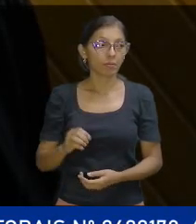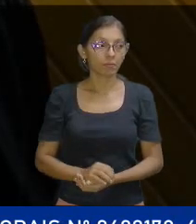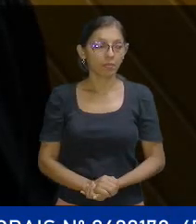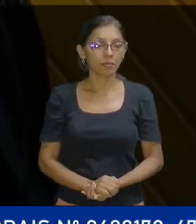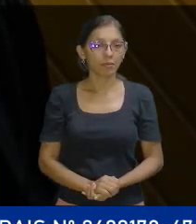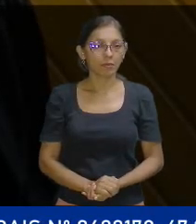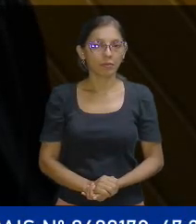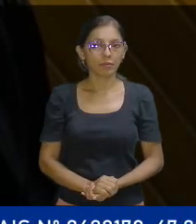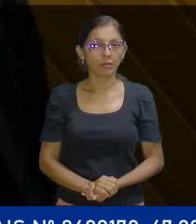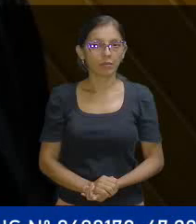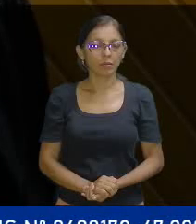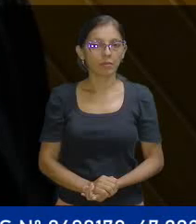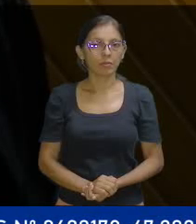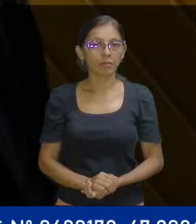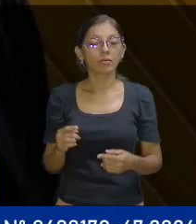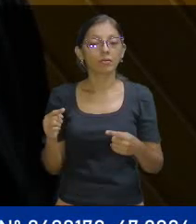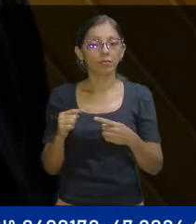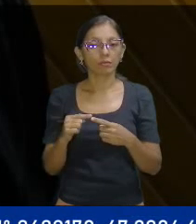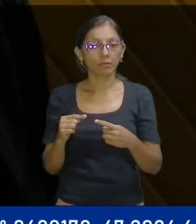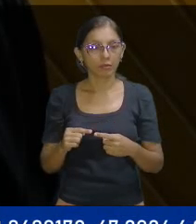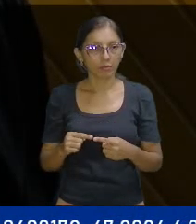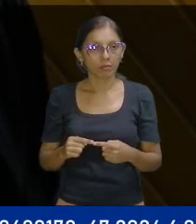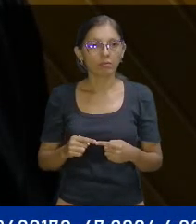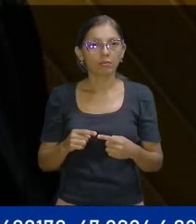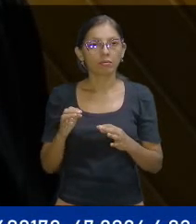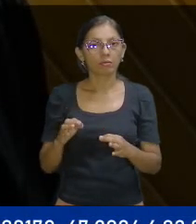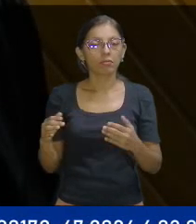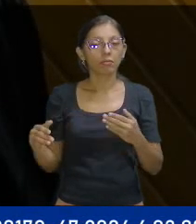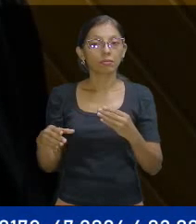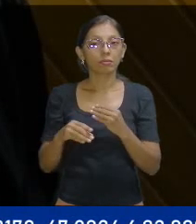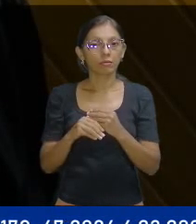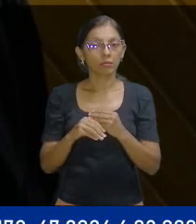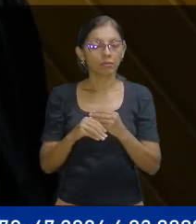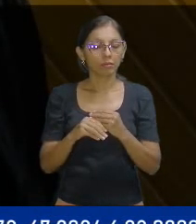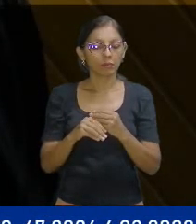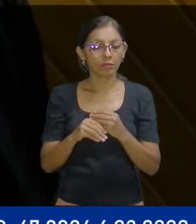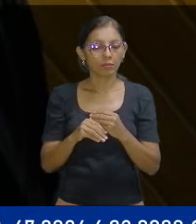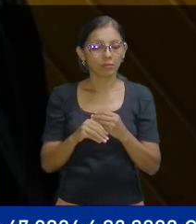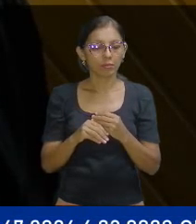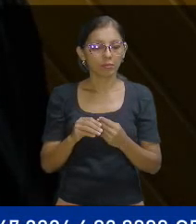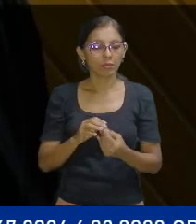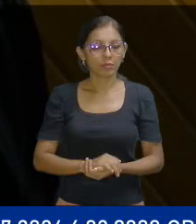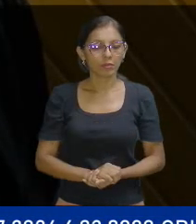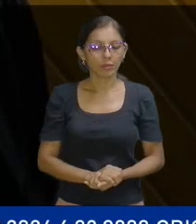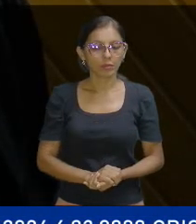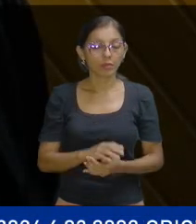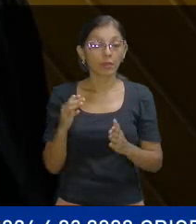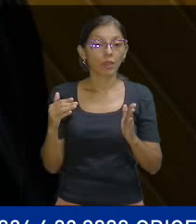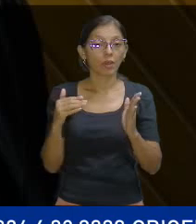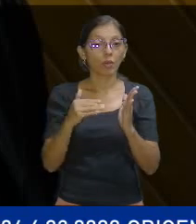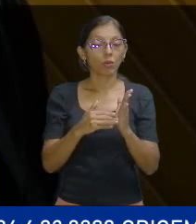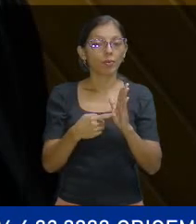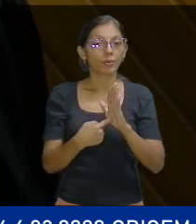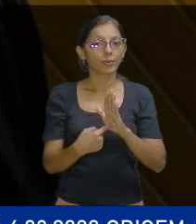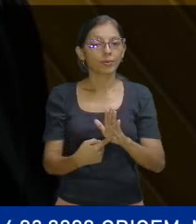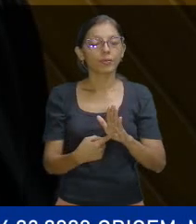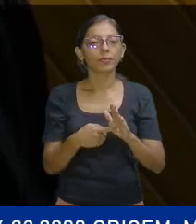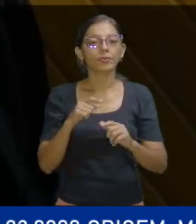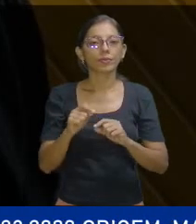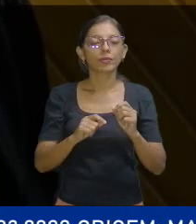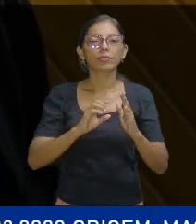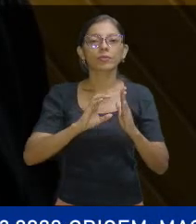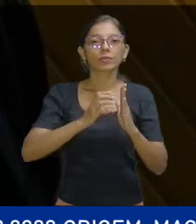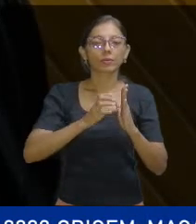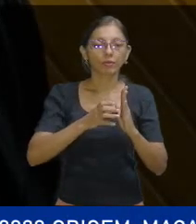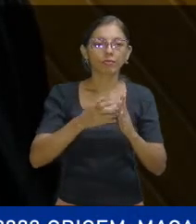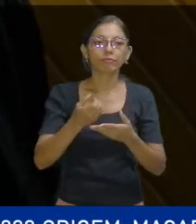consequente exclusão dessa quantia do cômputo das irregularidades. Após a última intimação para apresentação de defesa, o partido apresentou